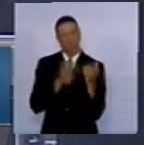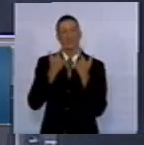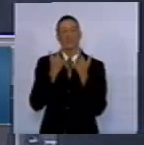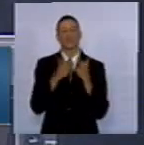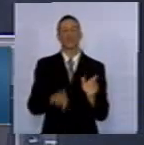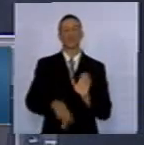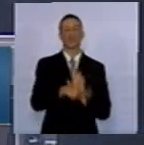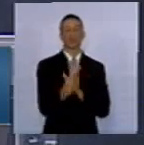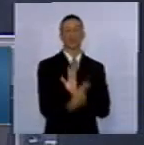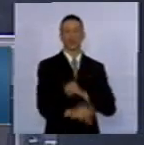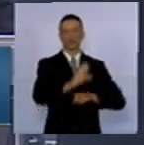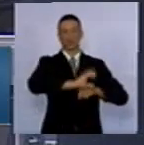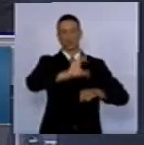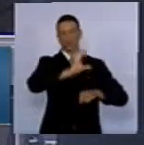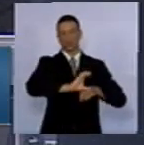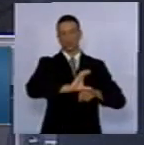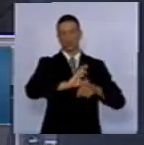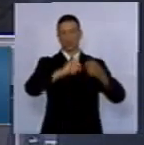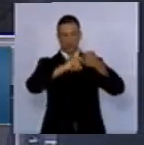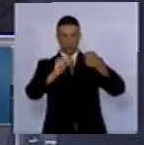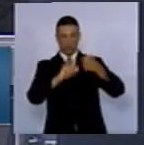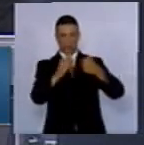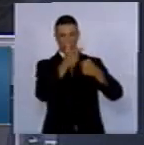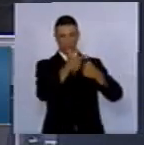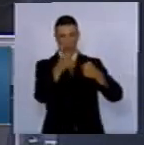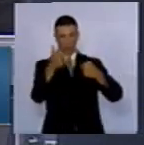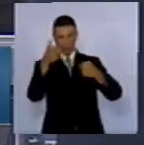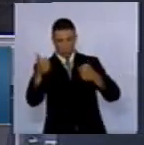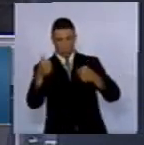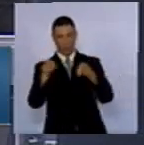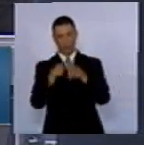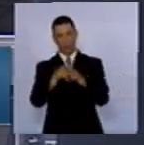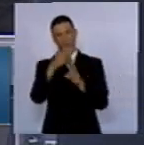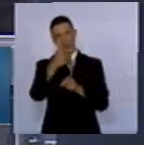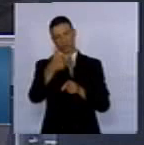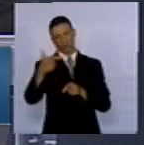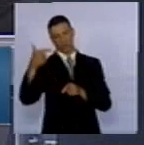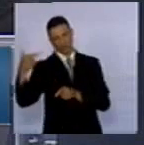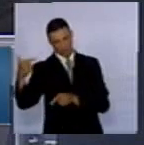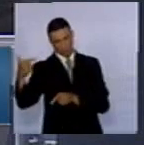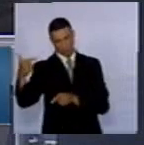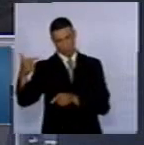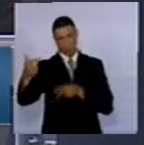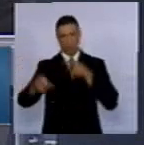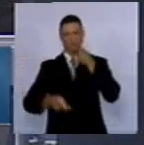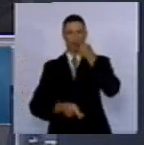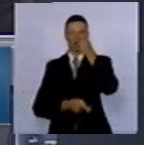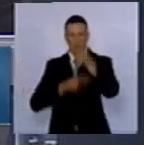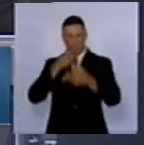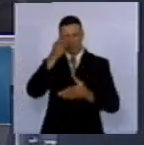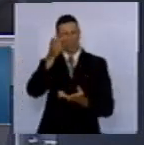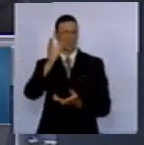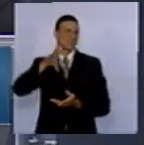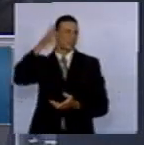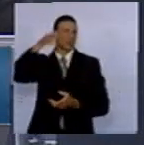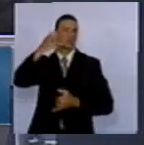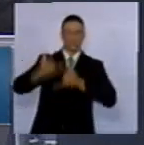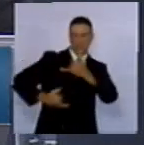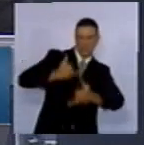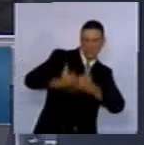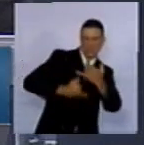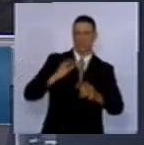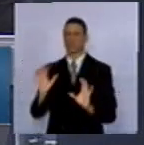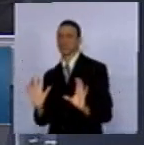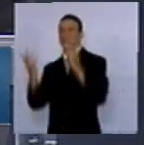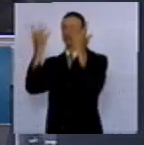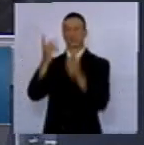constitucional no artigo 221 E 222 nós não estamos falando de espetáculos e diversões